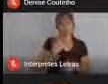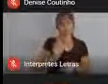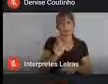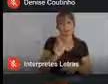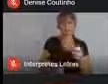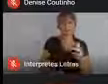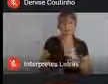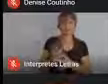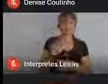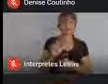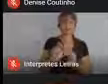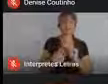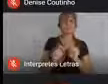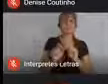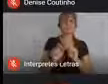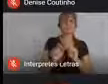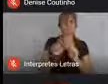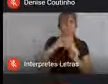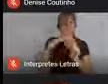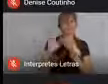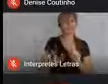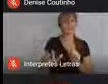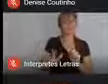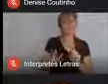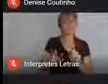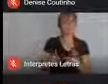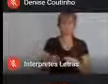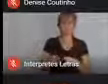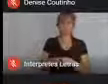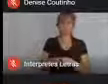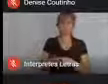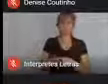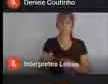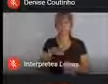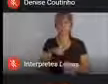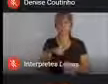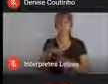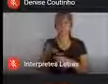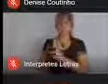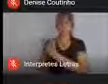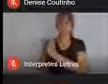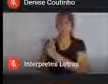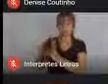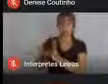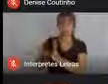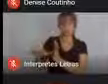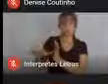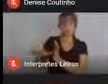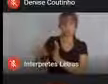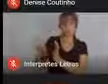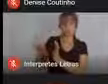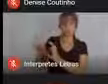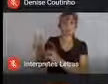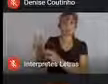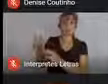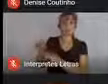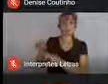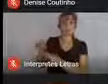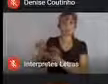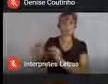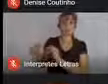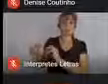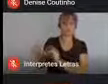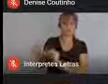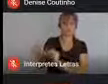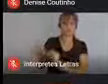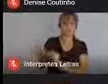indígenas, as palavras de origem indígena. Né? E quando você se depara muitas vezes com uma palavra como essa, por exemplo,